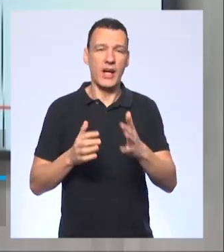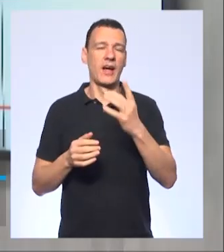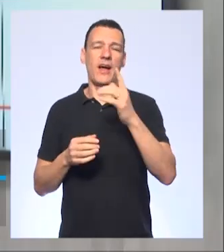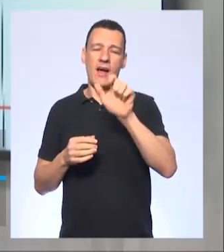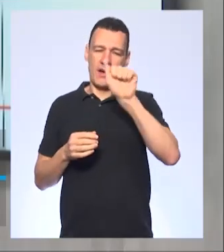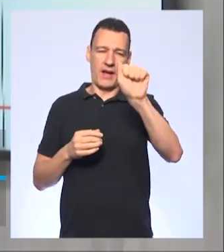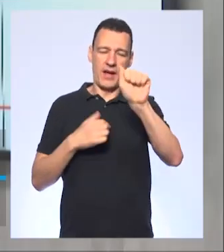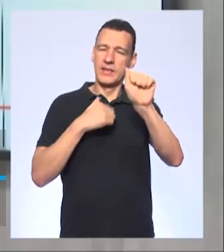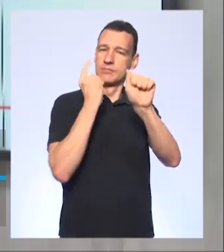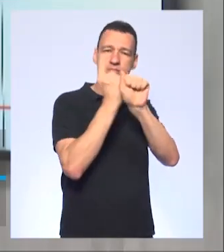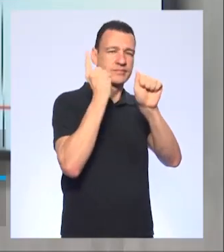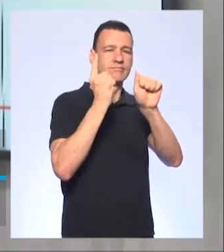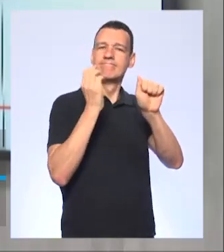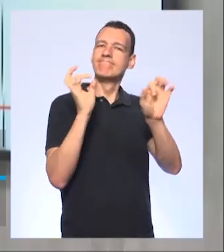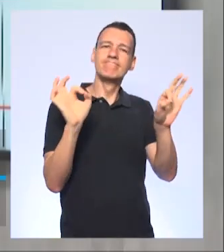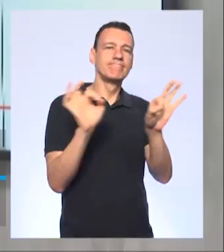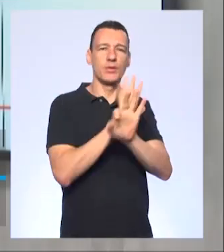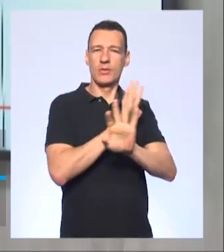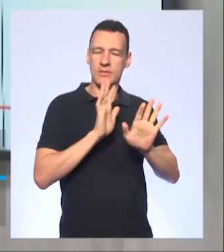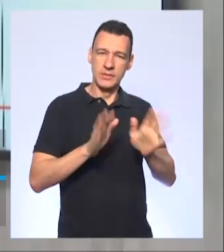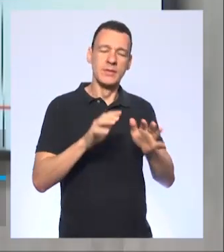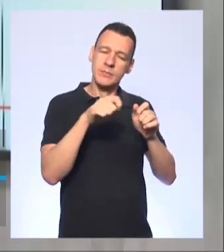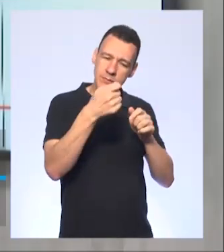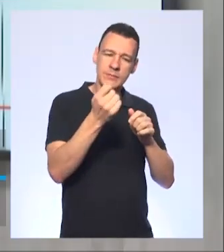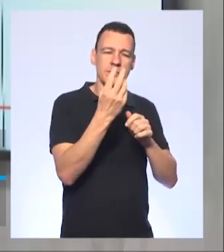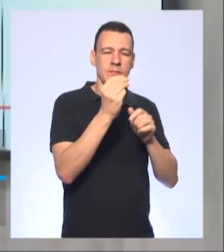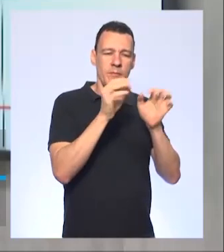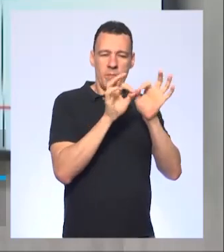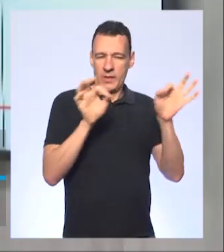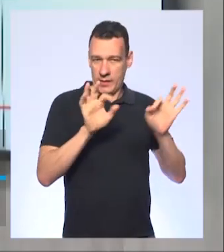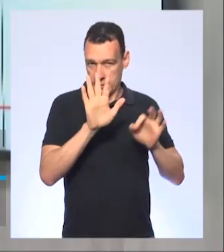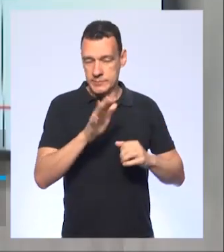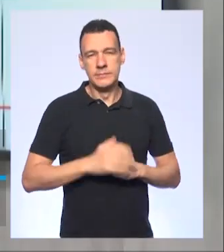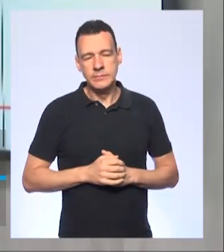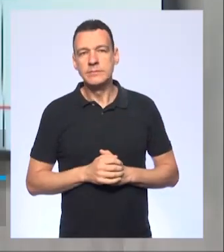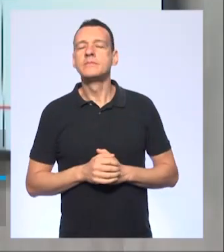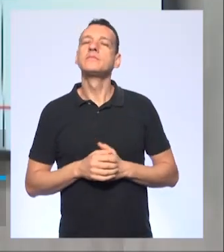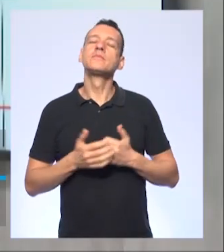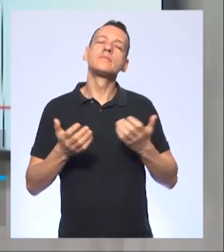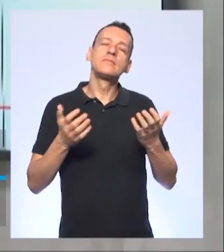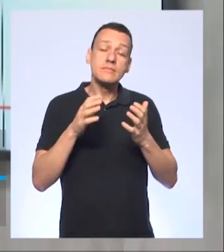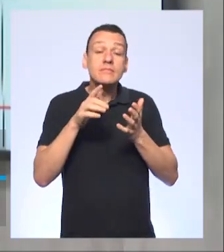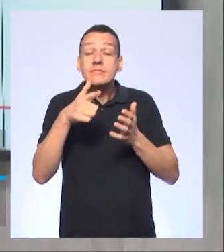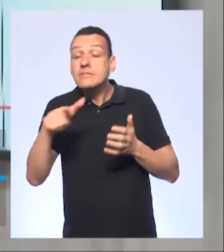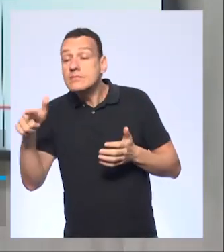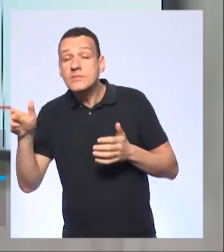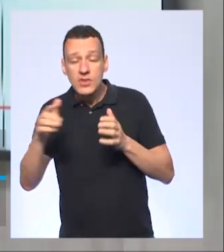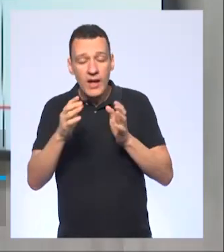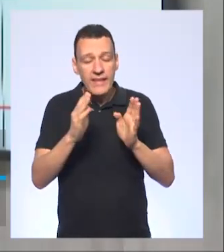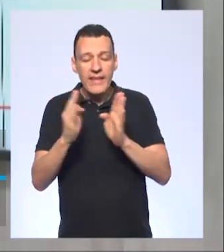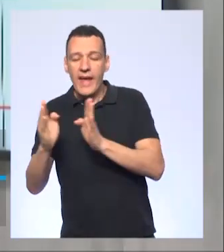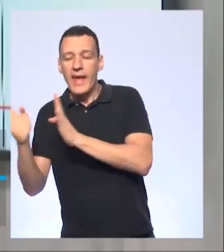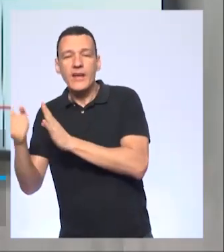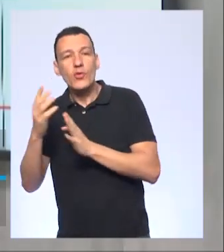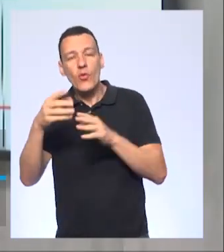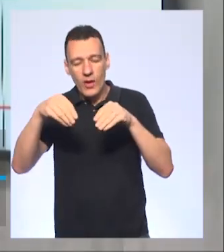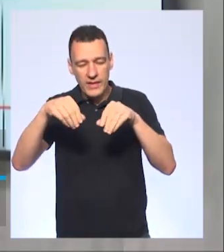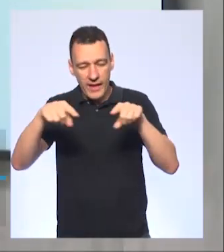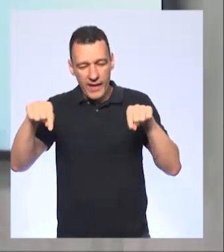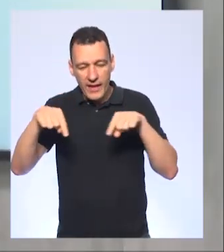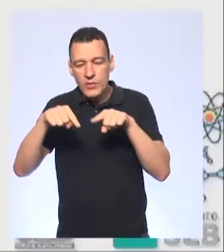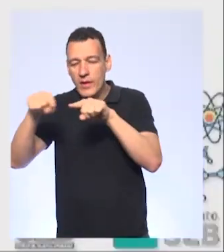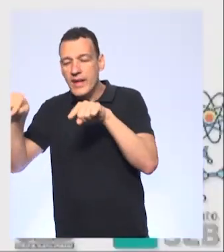terreno, 30 metros. E agora eu preciso descobrir as outras frentes dos outros dois terrenos. Vamos continuar? Vem